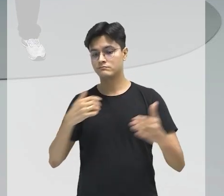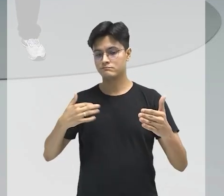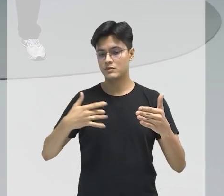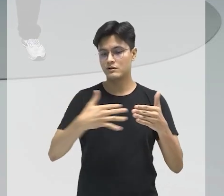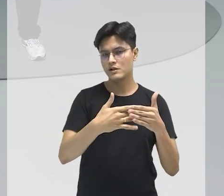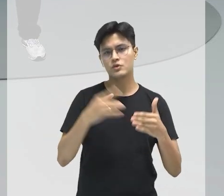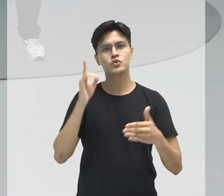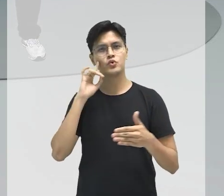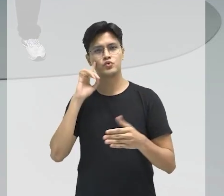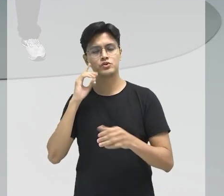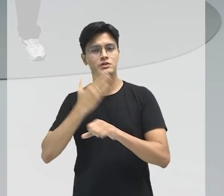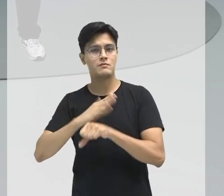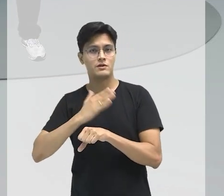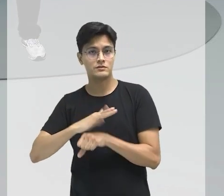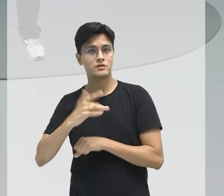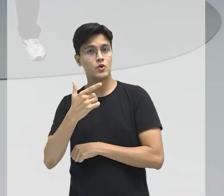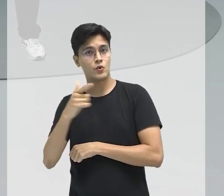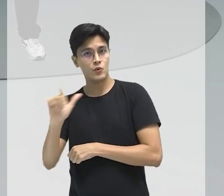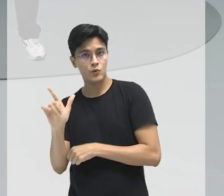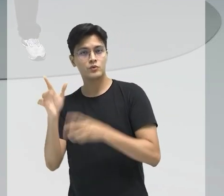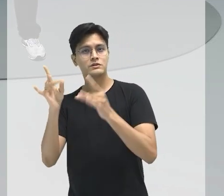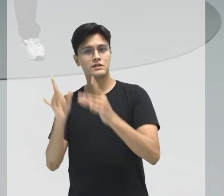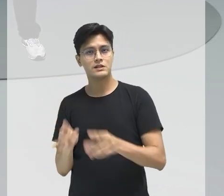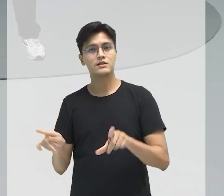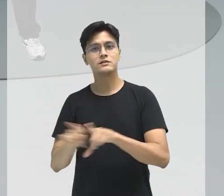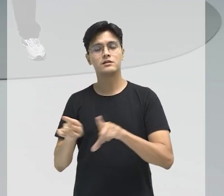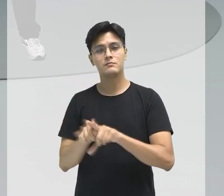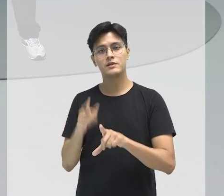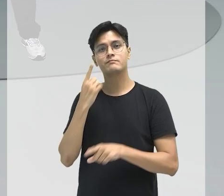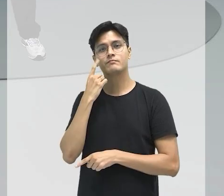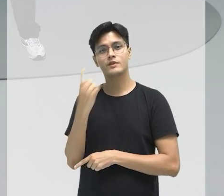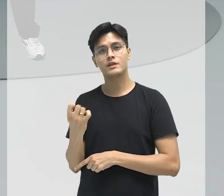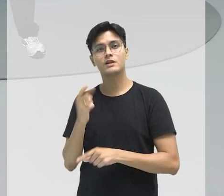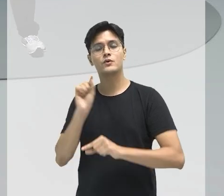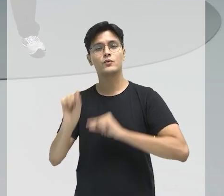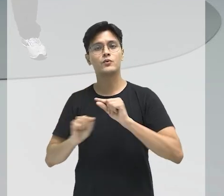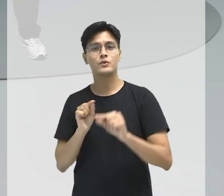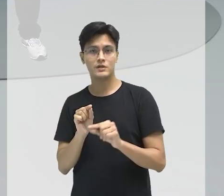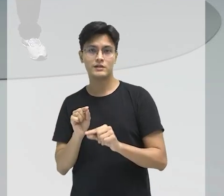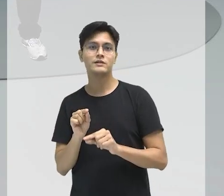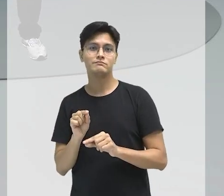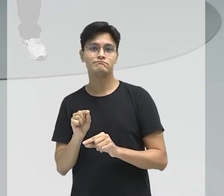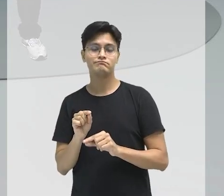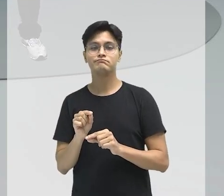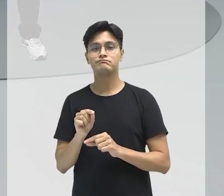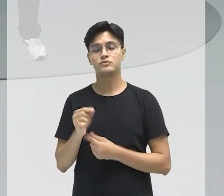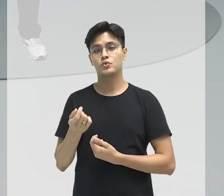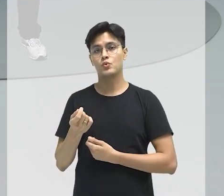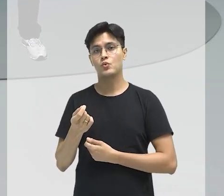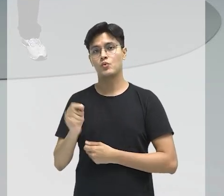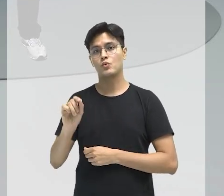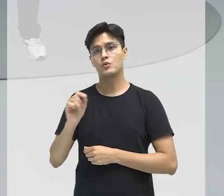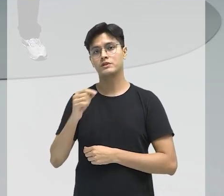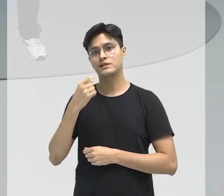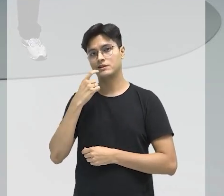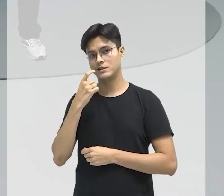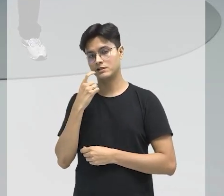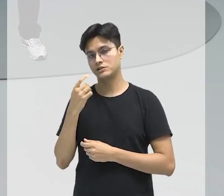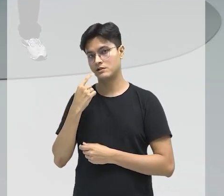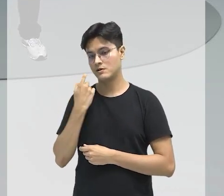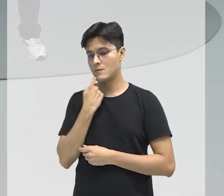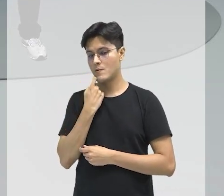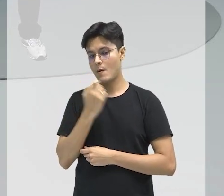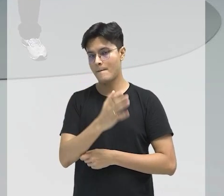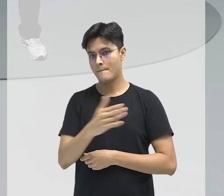eles, né? Outro detalhe que eu achei interessante é que eles fazem o quê? Eles arranham o seu corpo com dente de